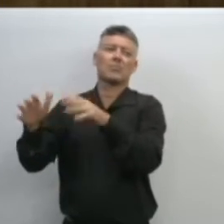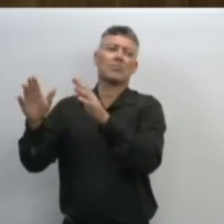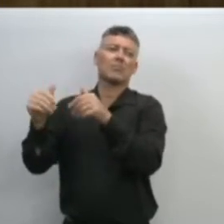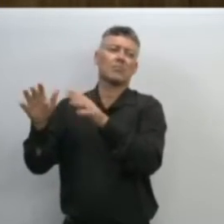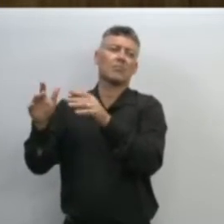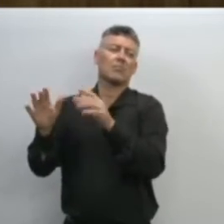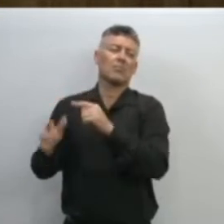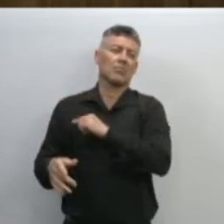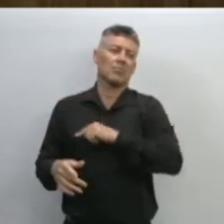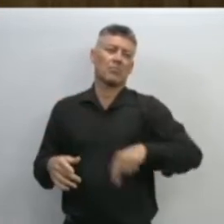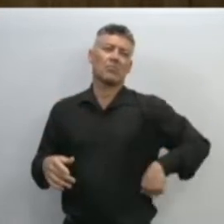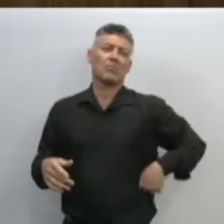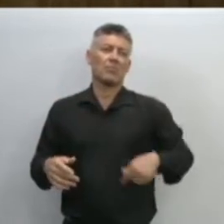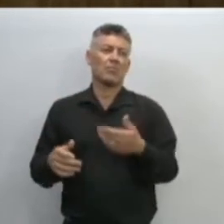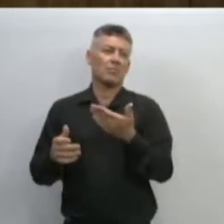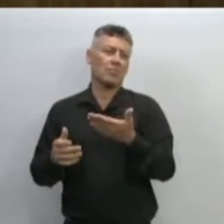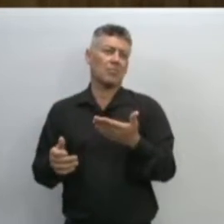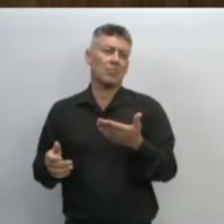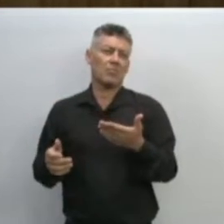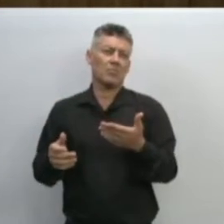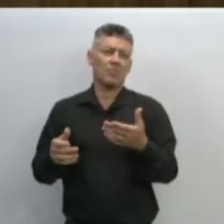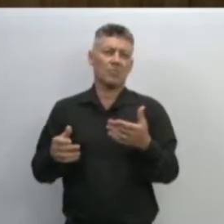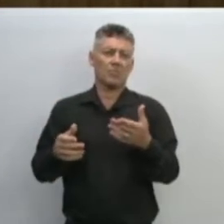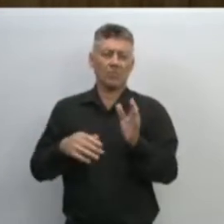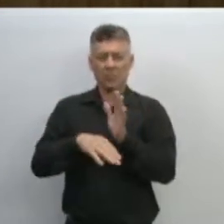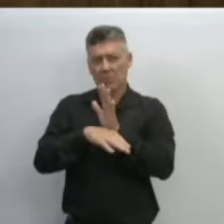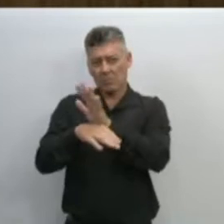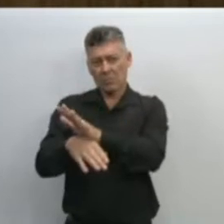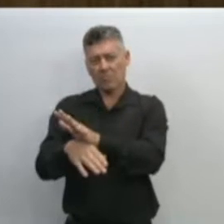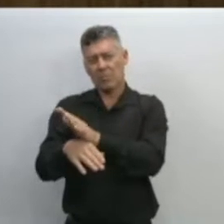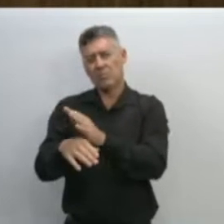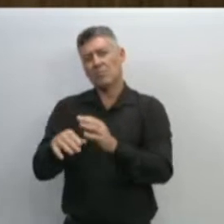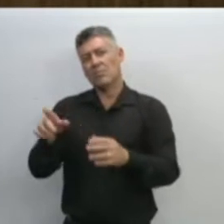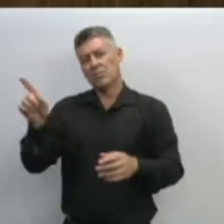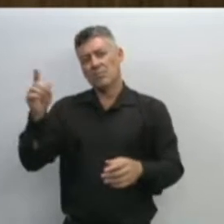lá, que apoiaram a governadora Fátima,